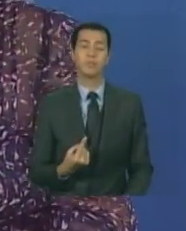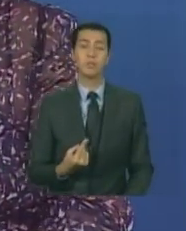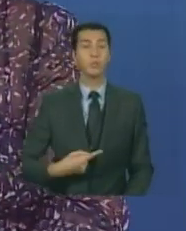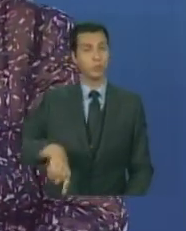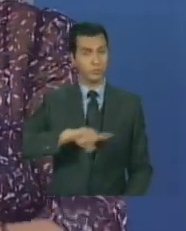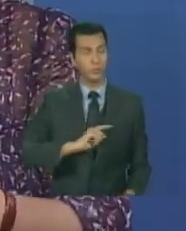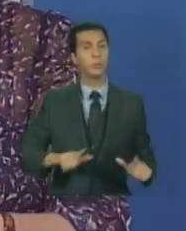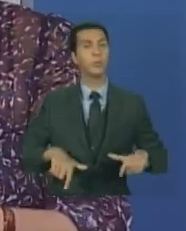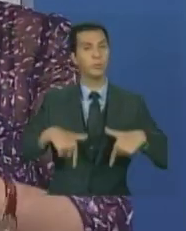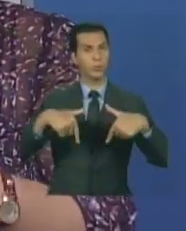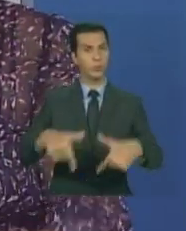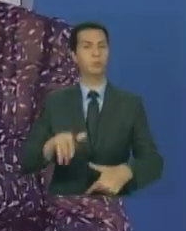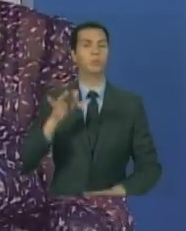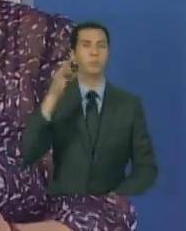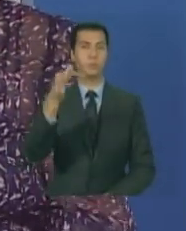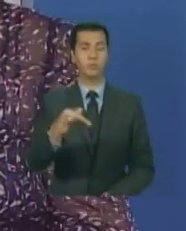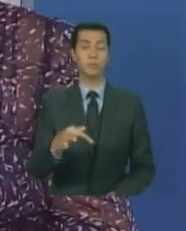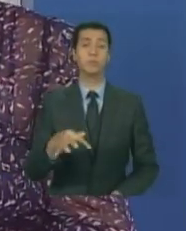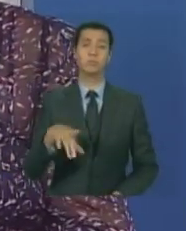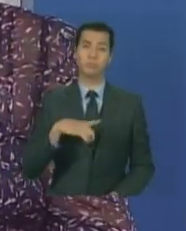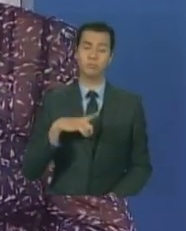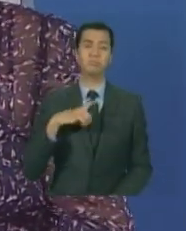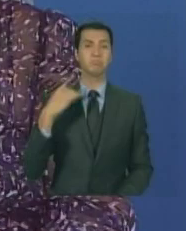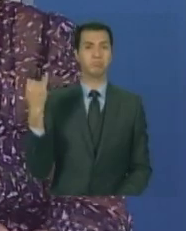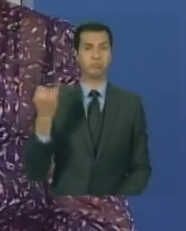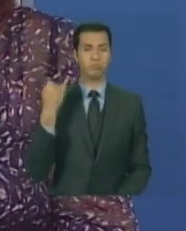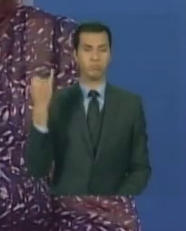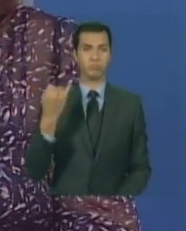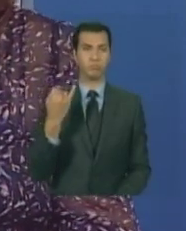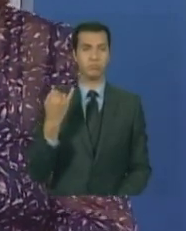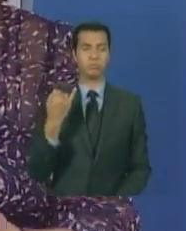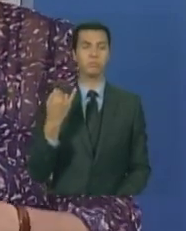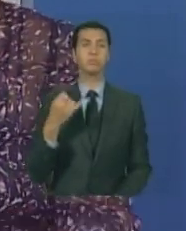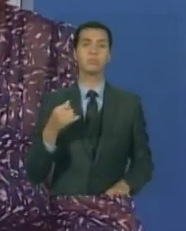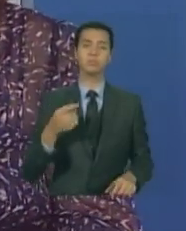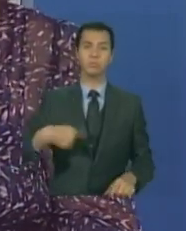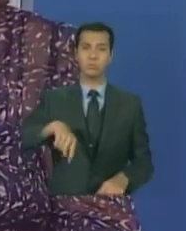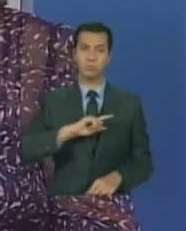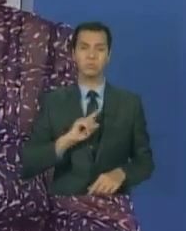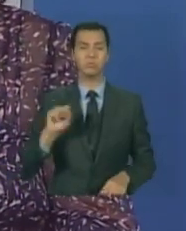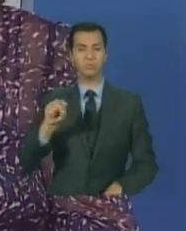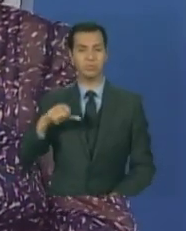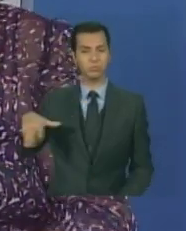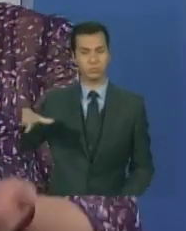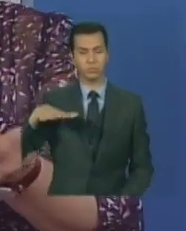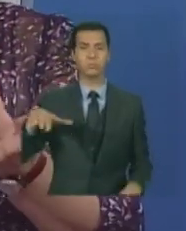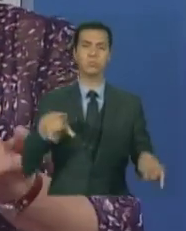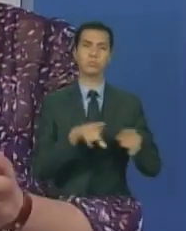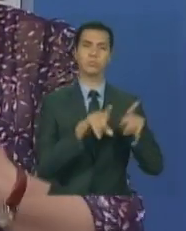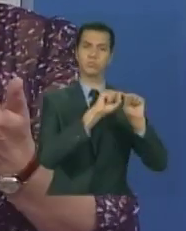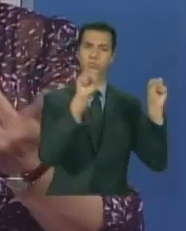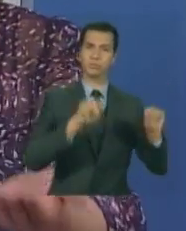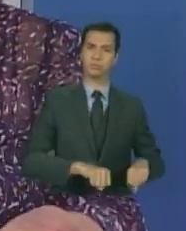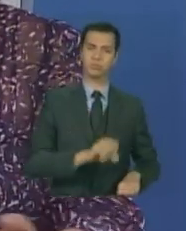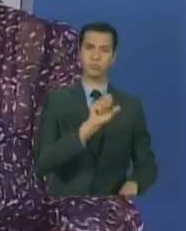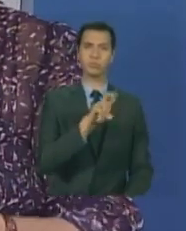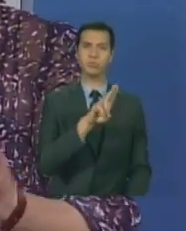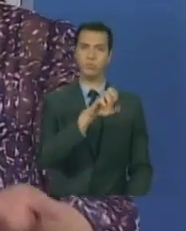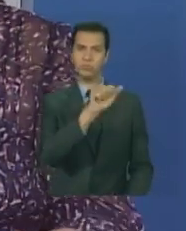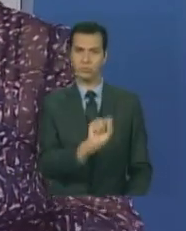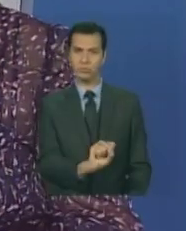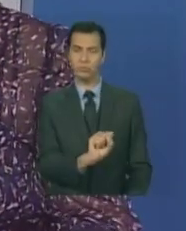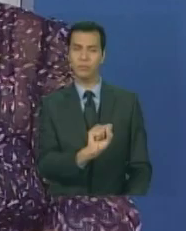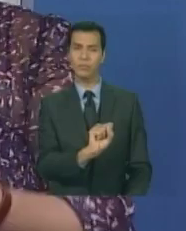e com a relevância, né, que a assistência social e o Sistema Único encarna,